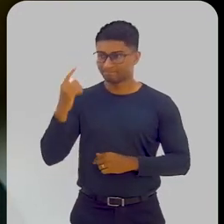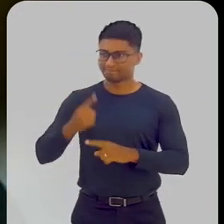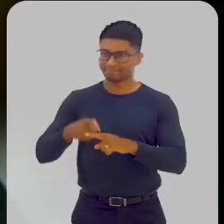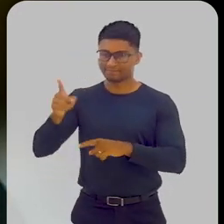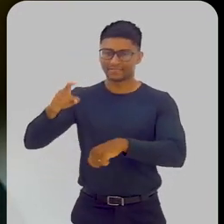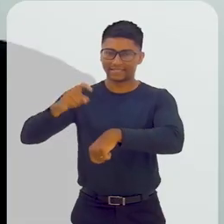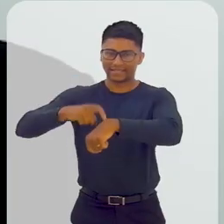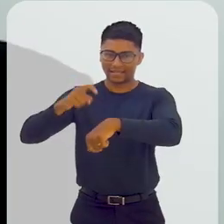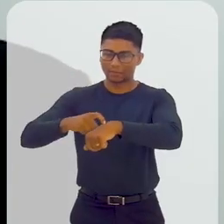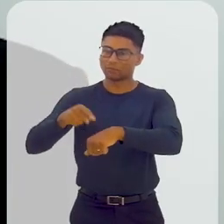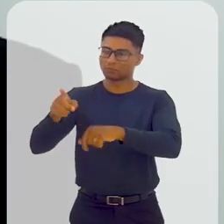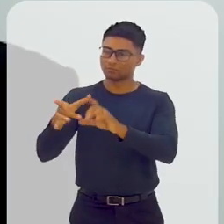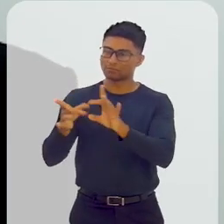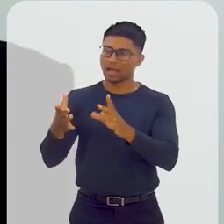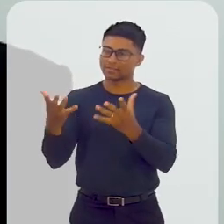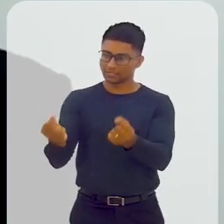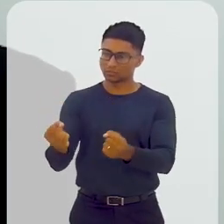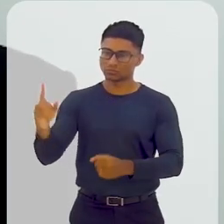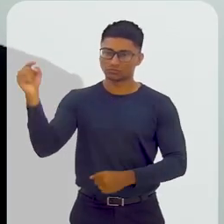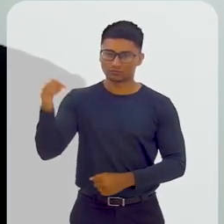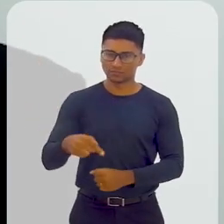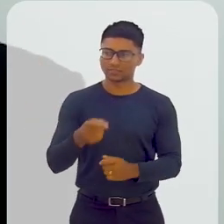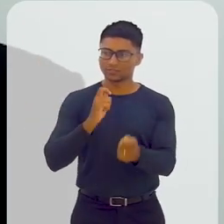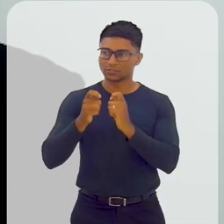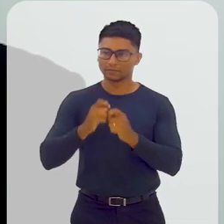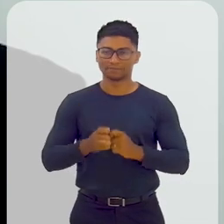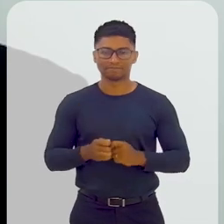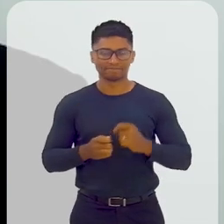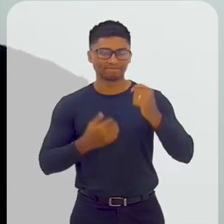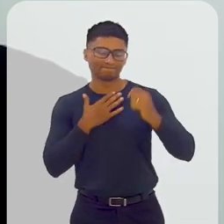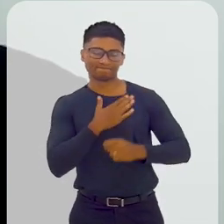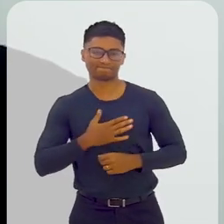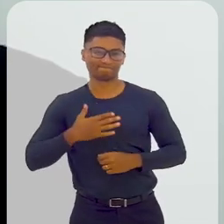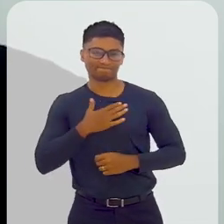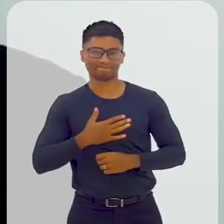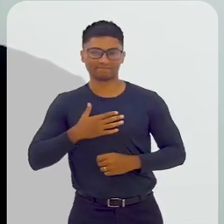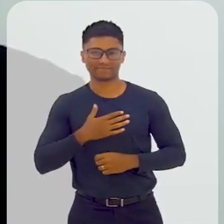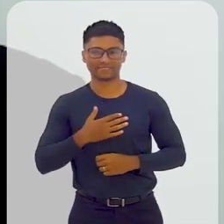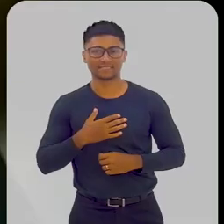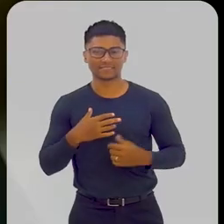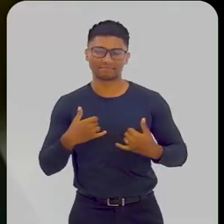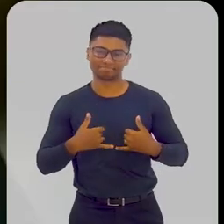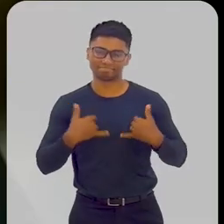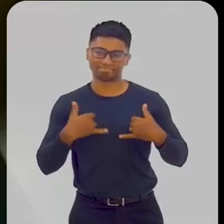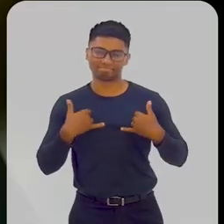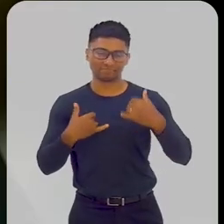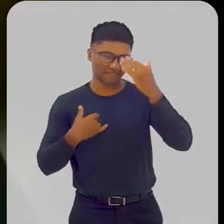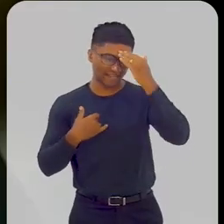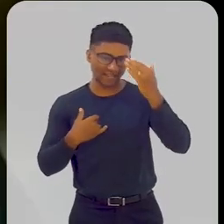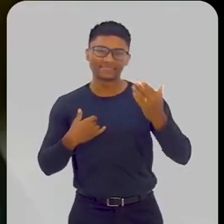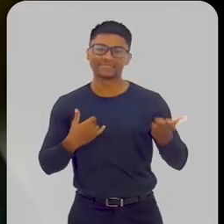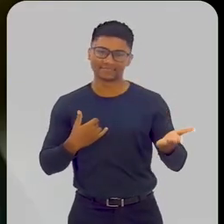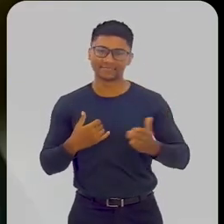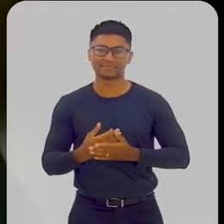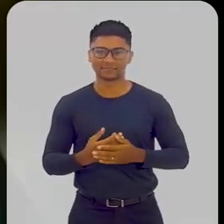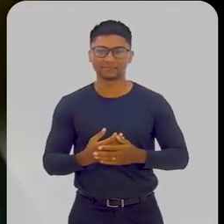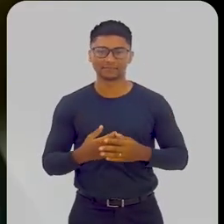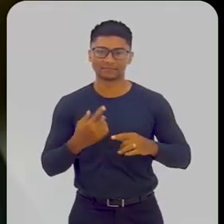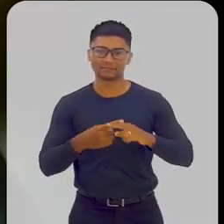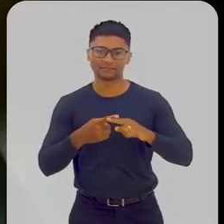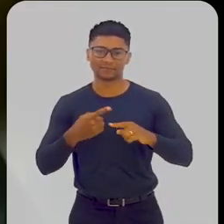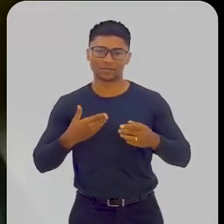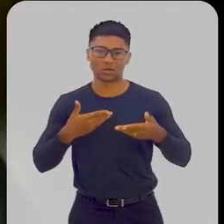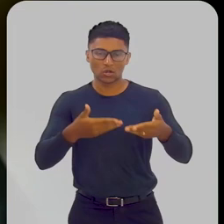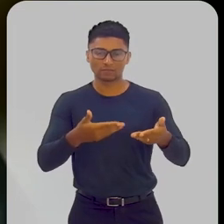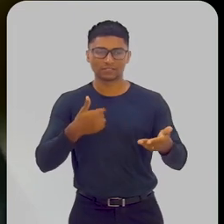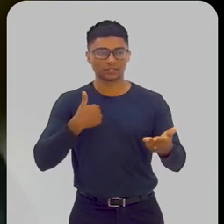presidente, por ter aberto um espaço da sua agenda para contribuir com essa agenda de futuro. Com um prazer enorme e uma honra. E agradecer mais uma vez